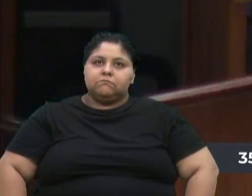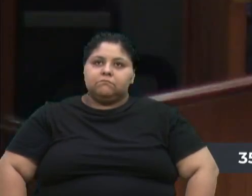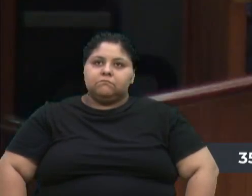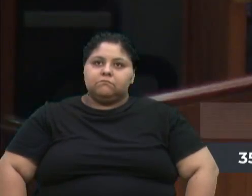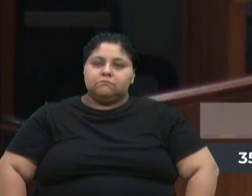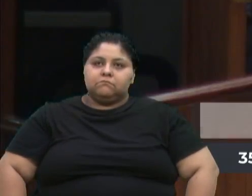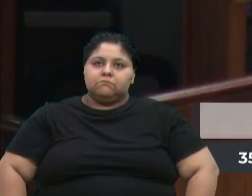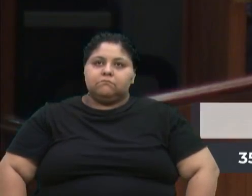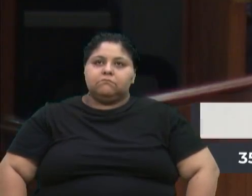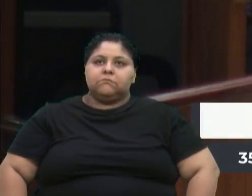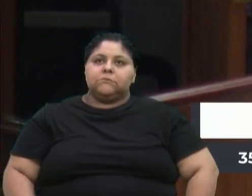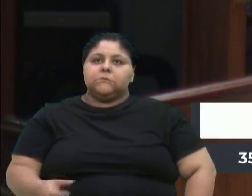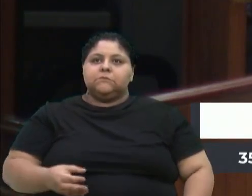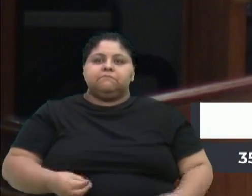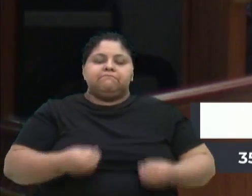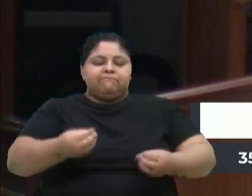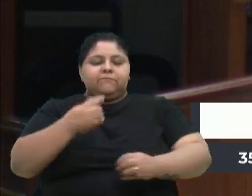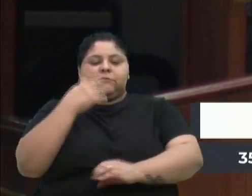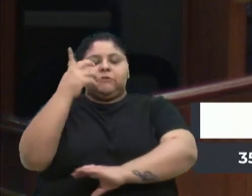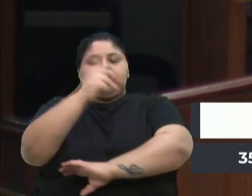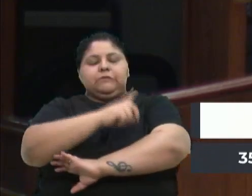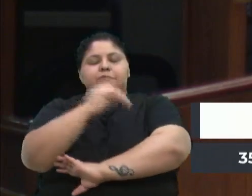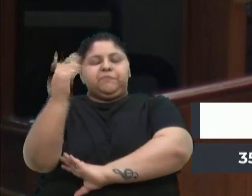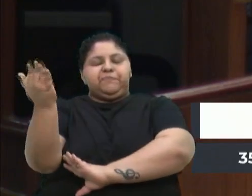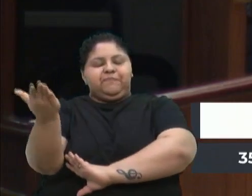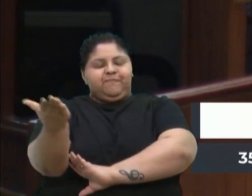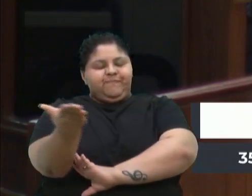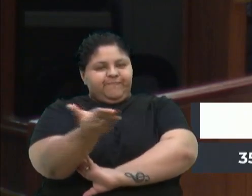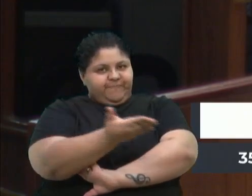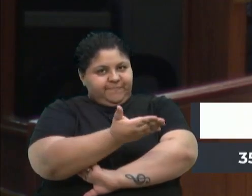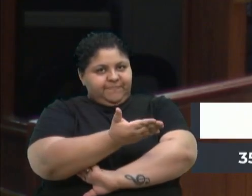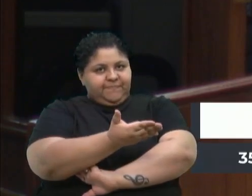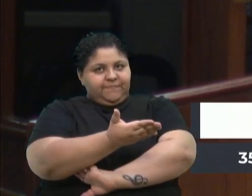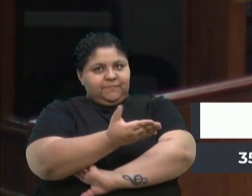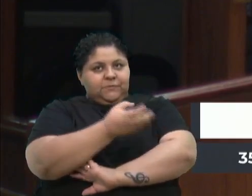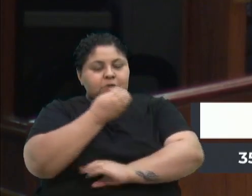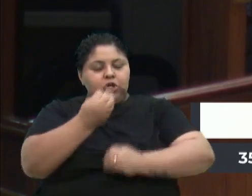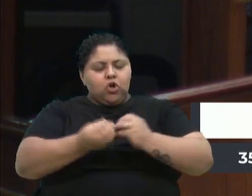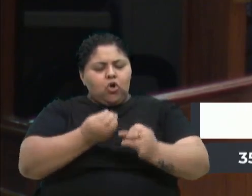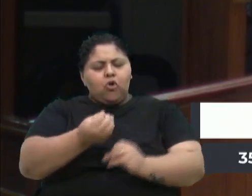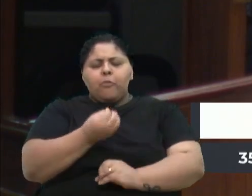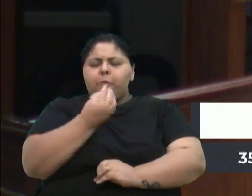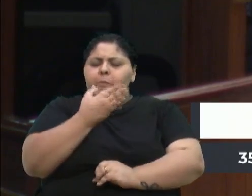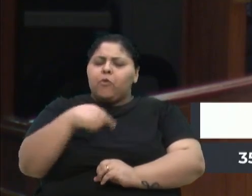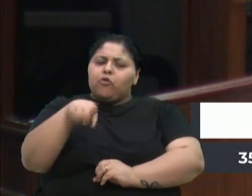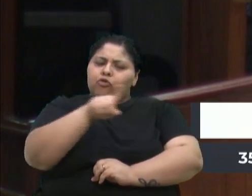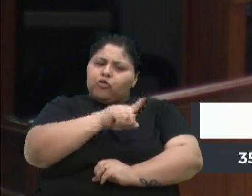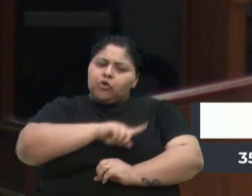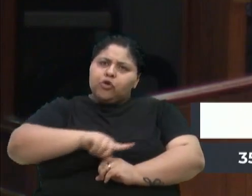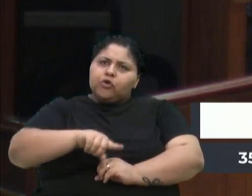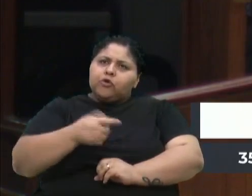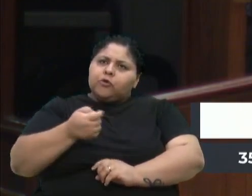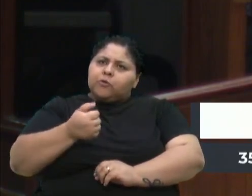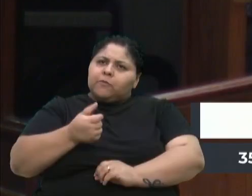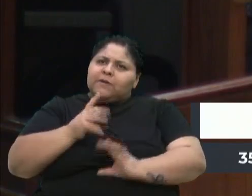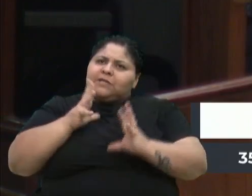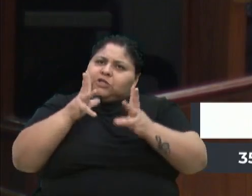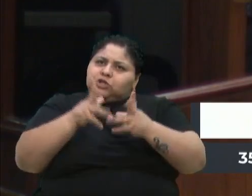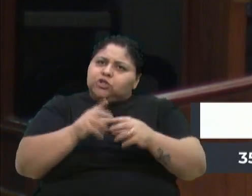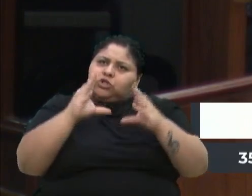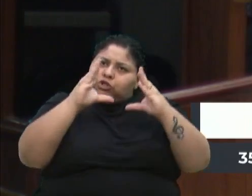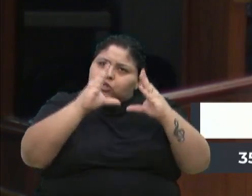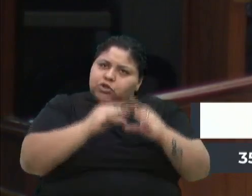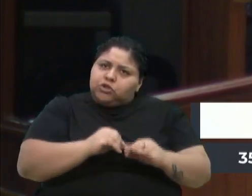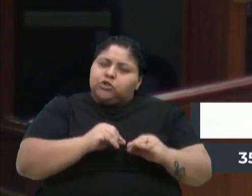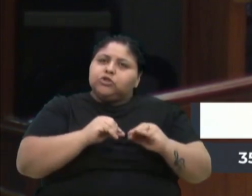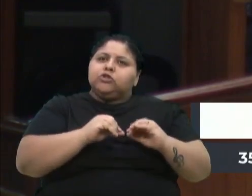Queria dar um bom dia a todos. E como é bom, né? Nós estamos quase todas as noites aqui com sessão